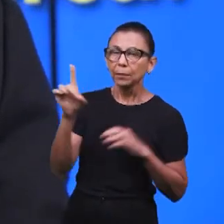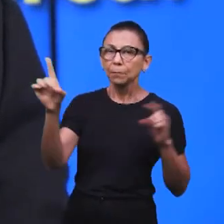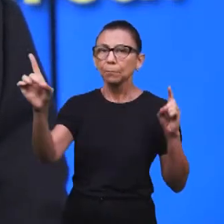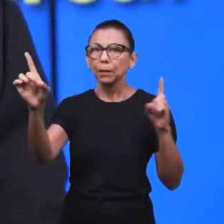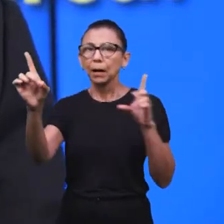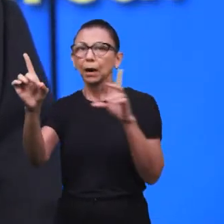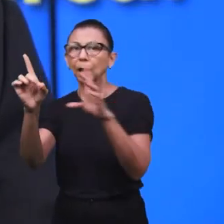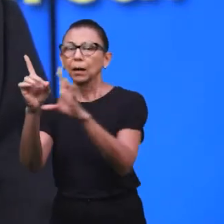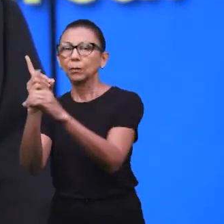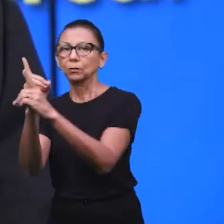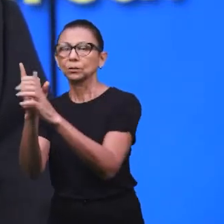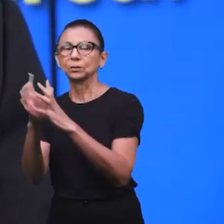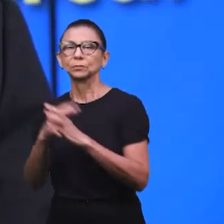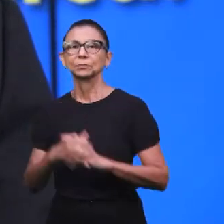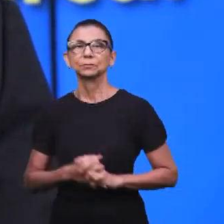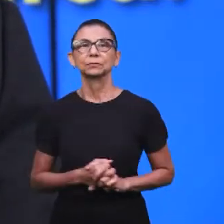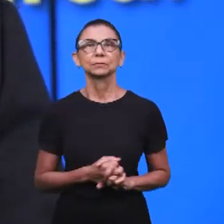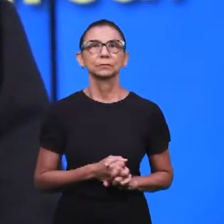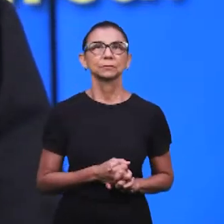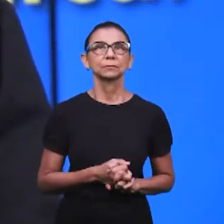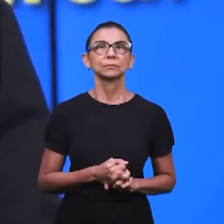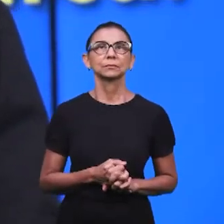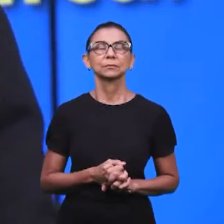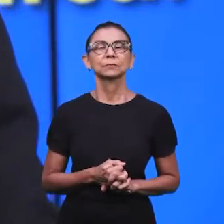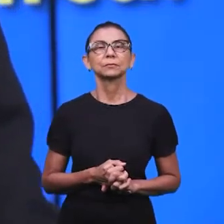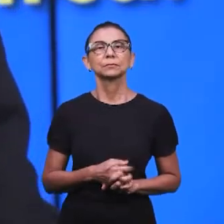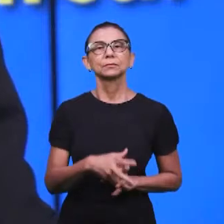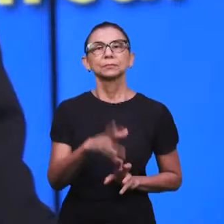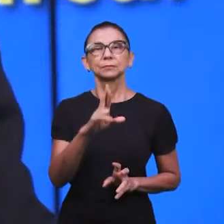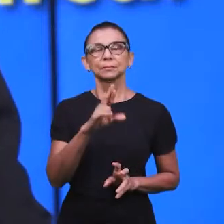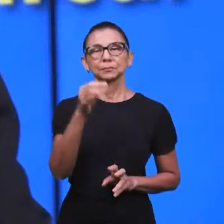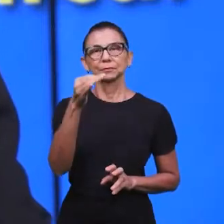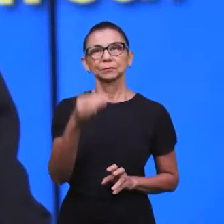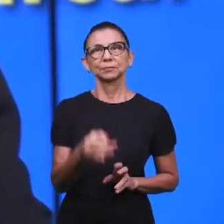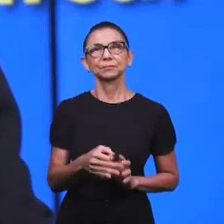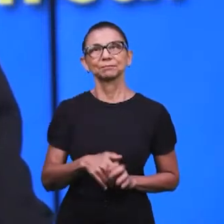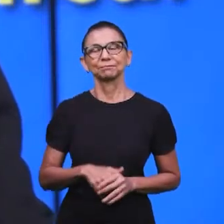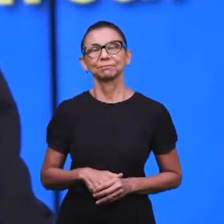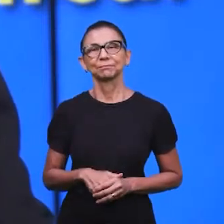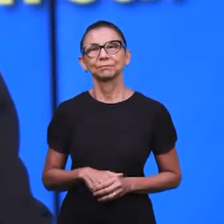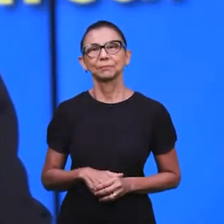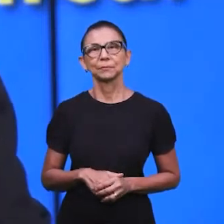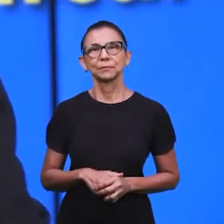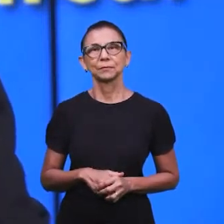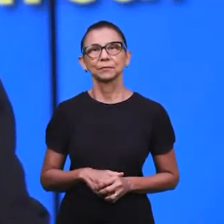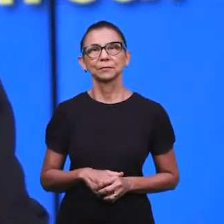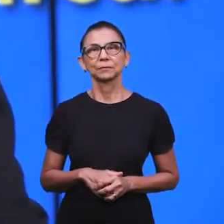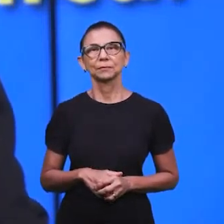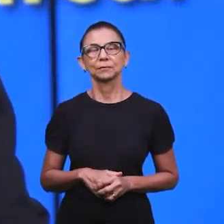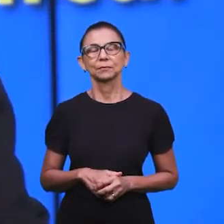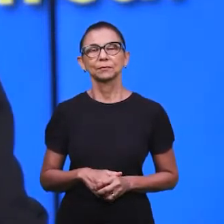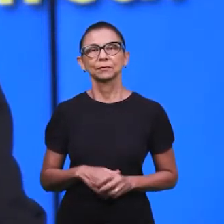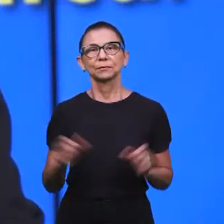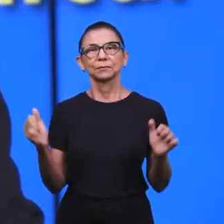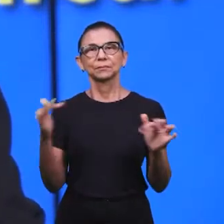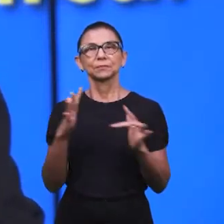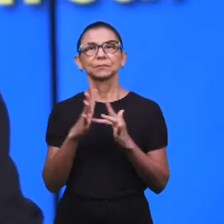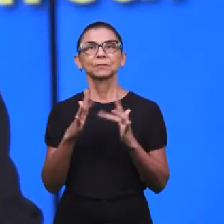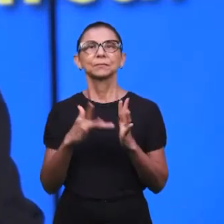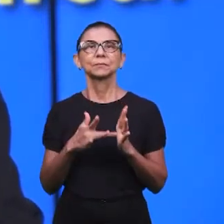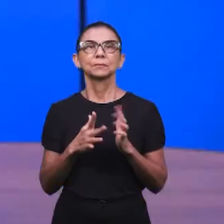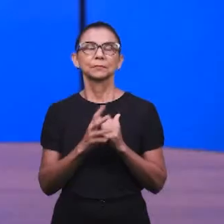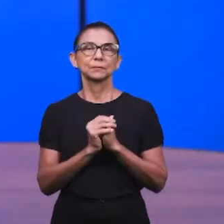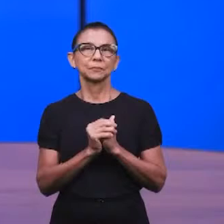esposo sair-lhe ao encontro. Muito bem colocado as respostas das nossas crianças, intermediários e adolescentes. Glória